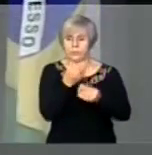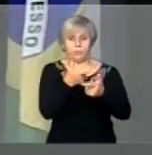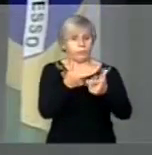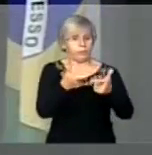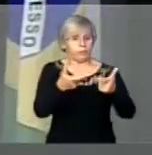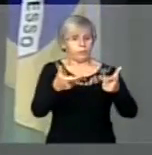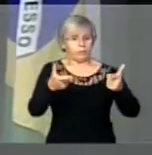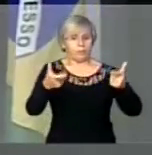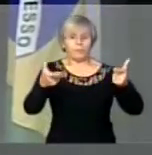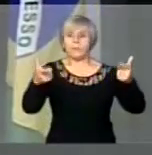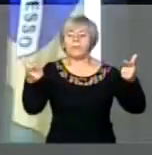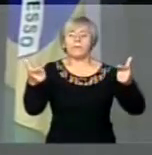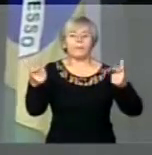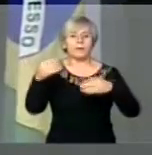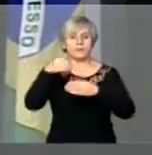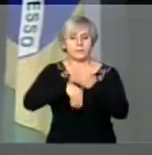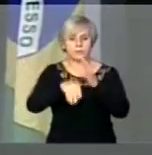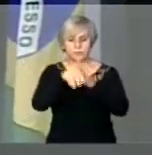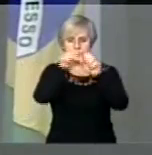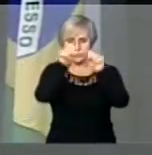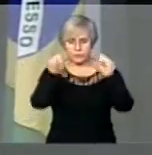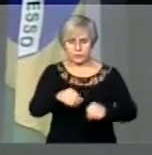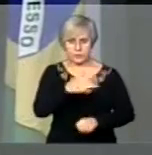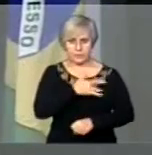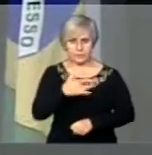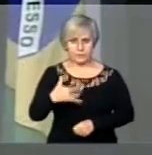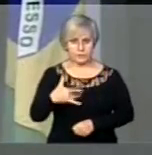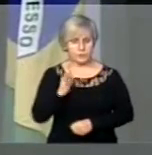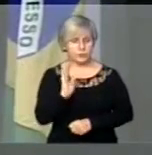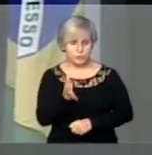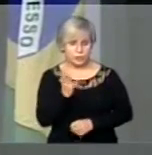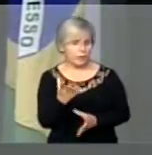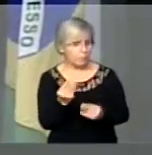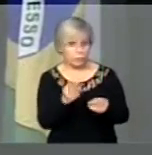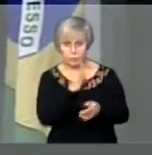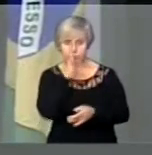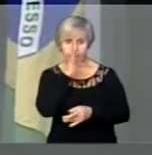para dentro de sistemas de saúde, já muito